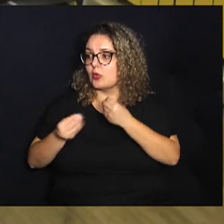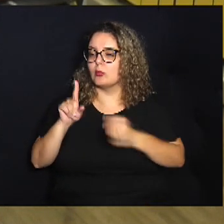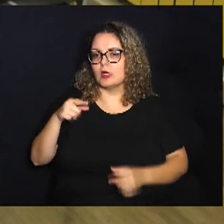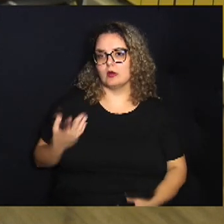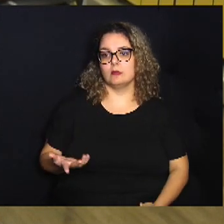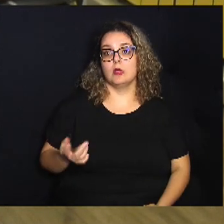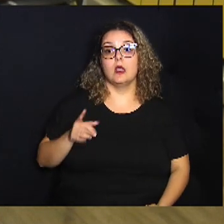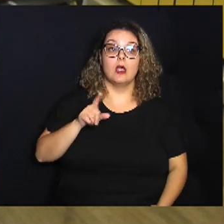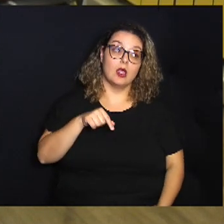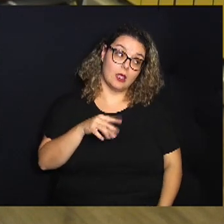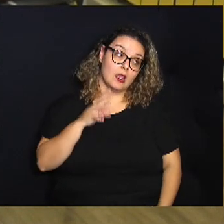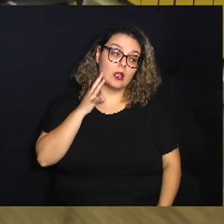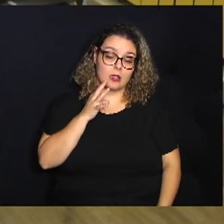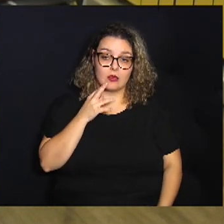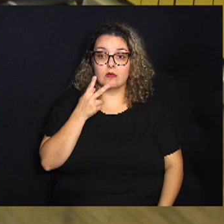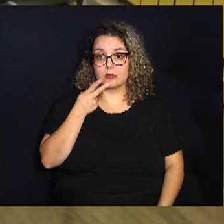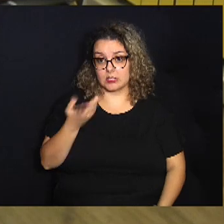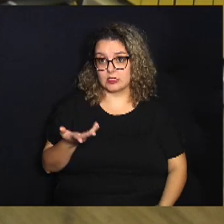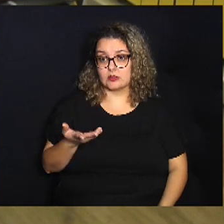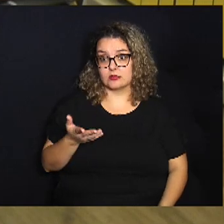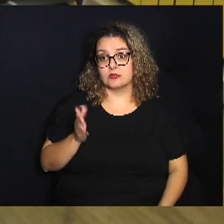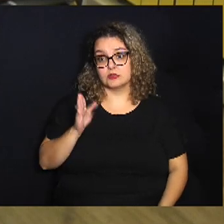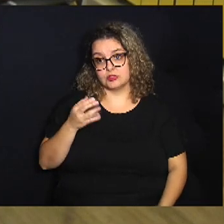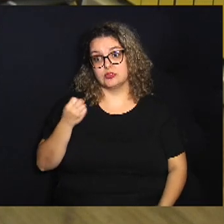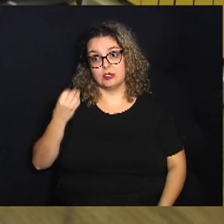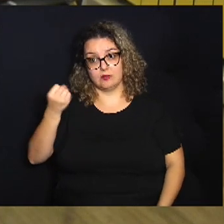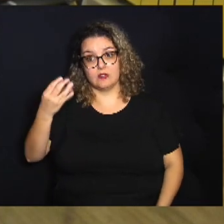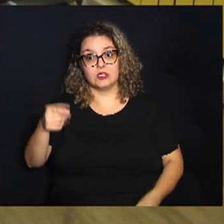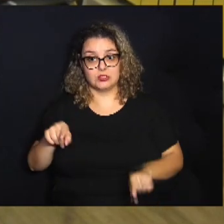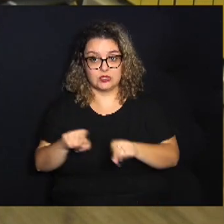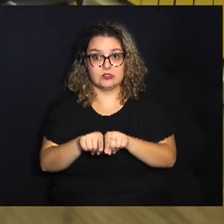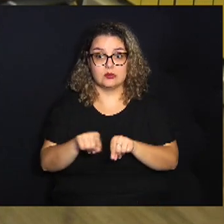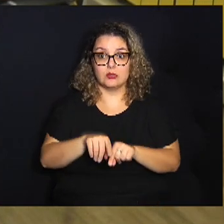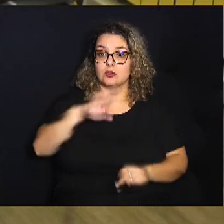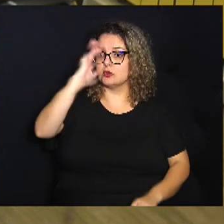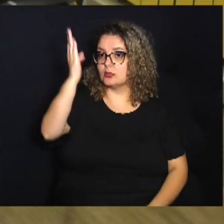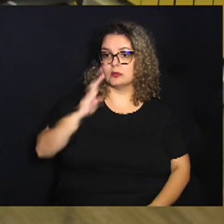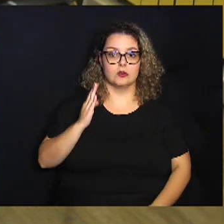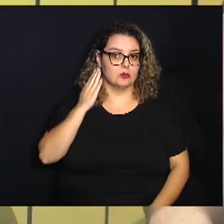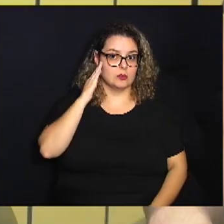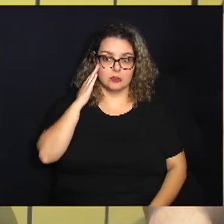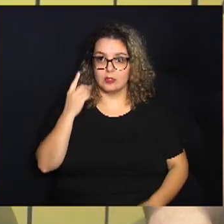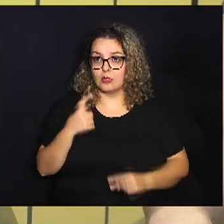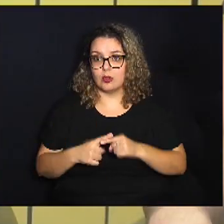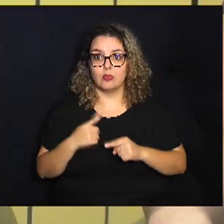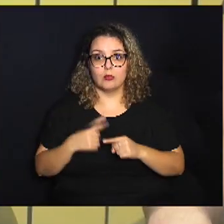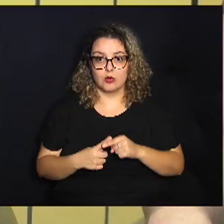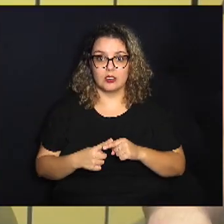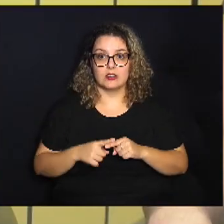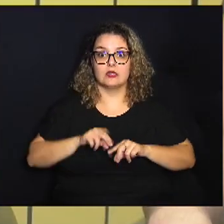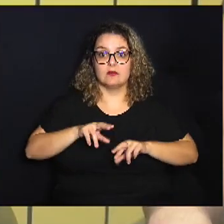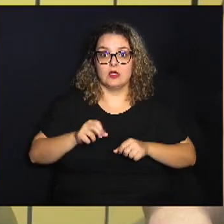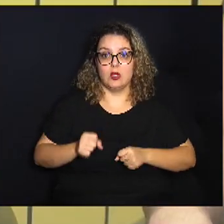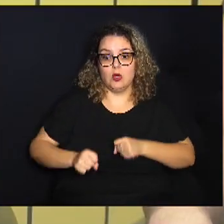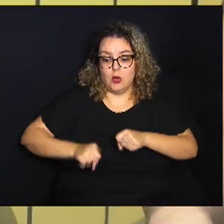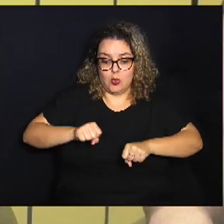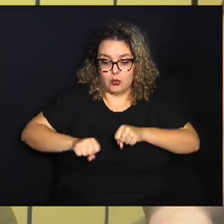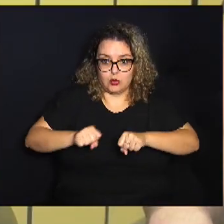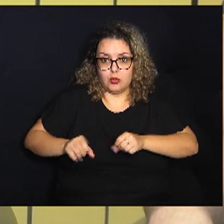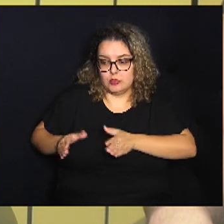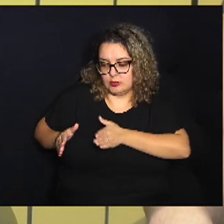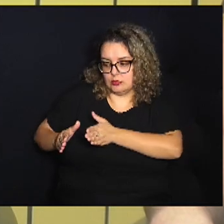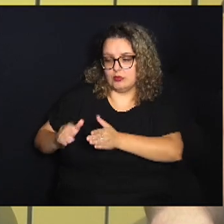É legal falar isso aqui, porque eu já viajei bastante também. No Brasil as pessoas não entendem porque que tem muito ciclista no acostamento,